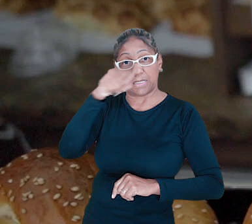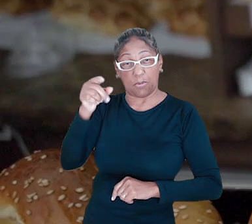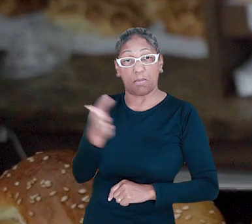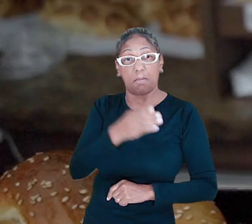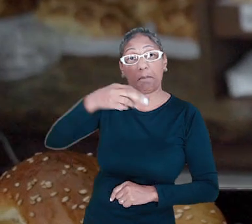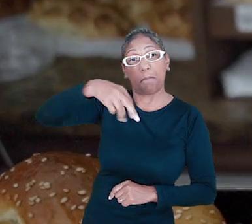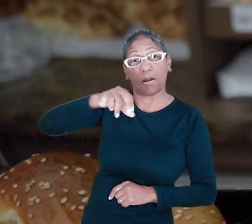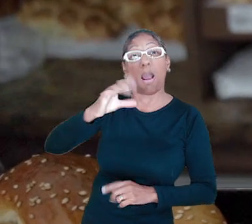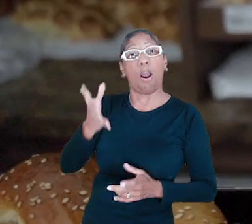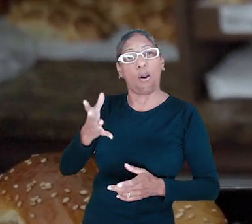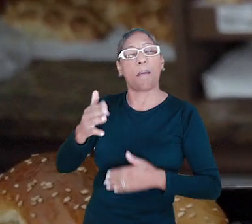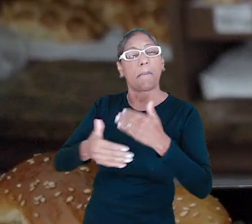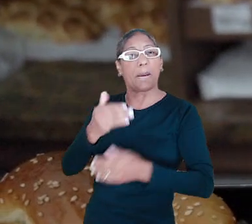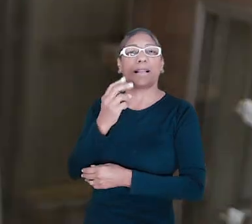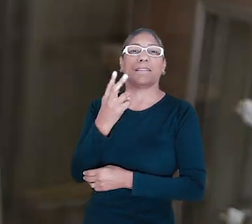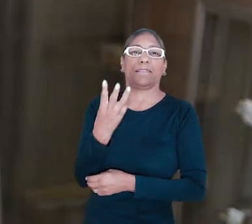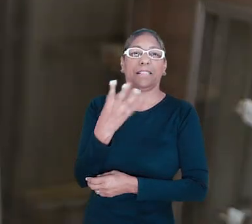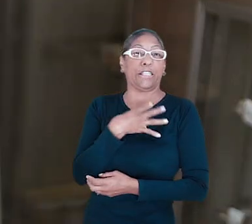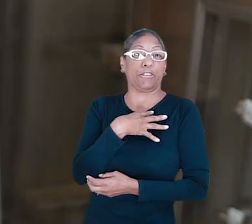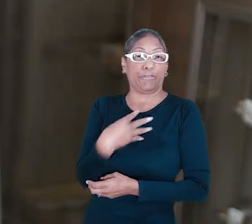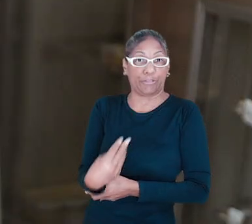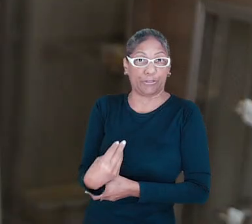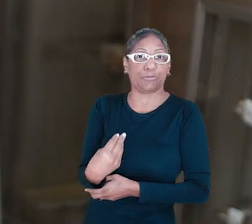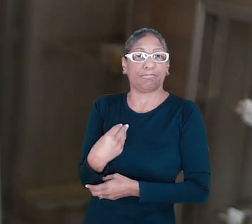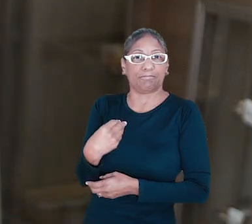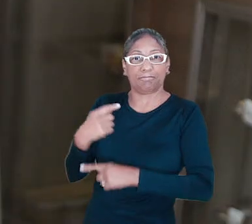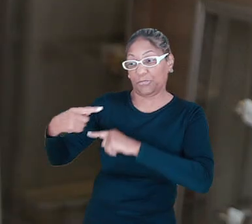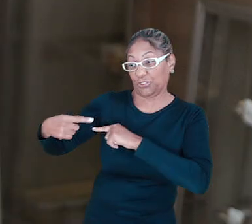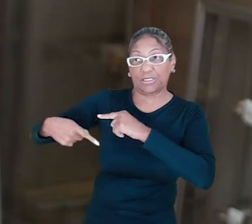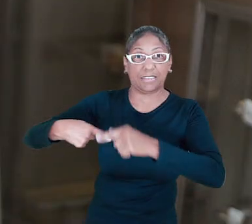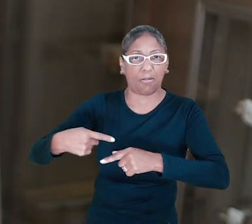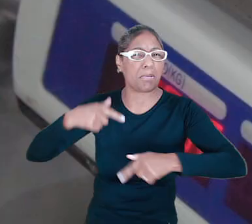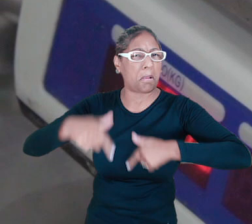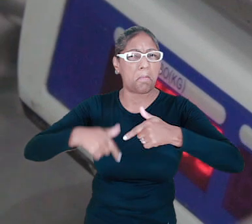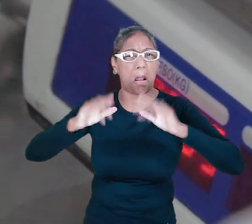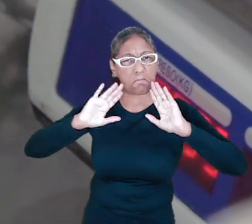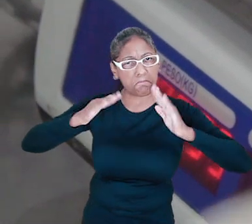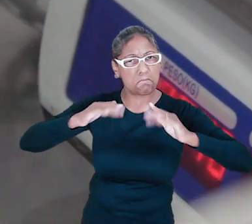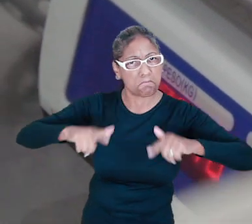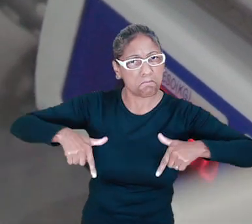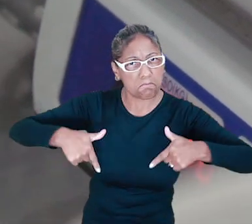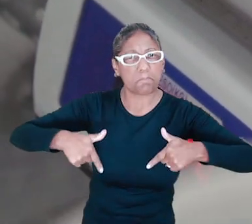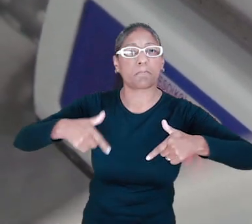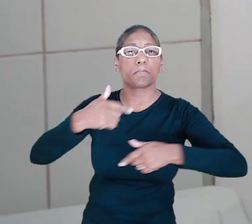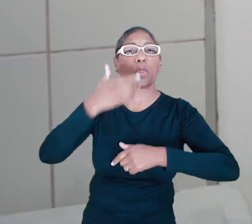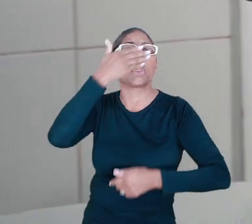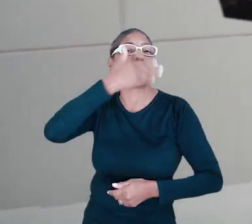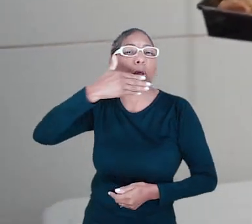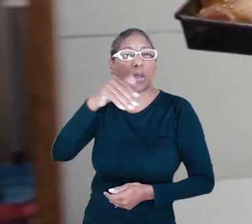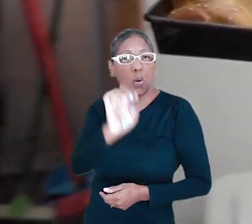atualmente estamos nós, né, os 3 irmãos, que são os que estão tocando, né, a nova geração, né? E trabalha com bastante